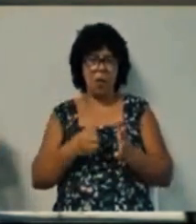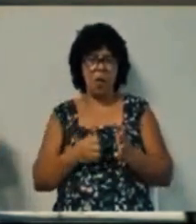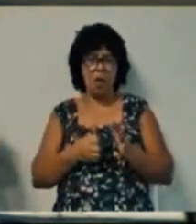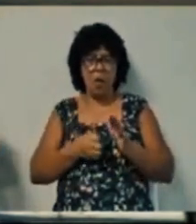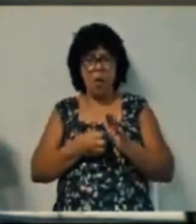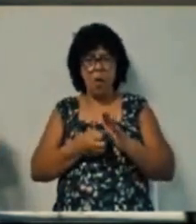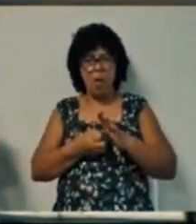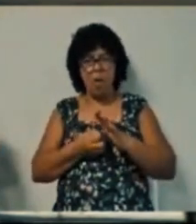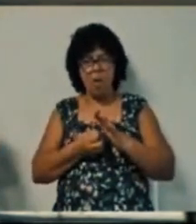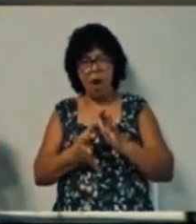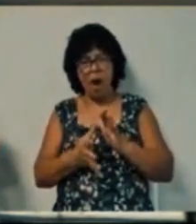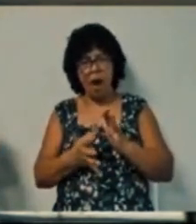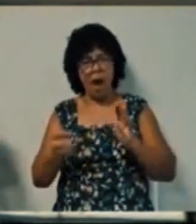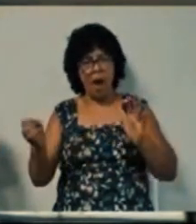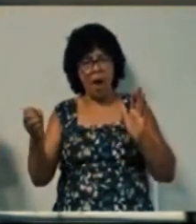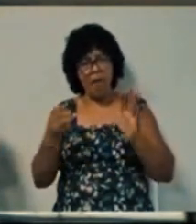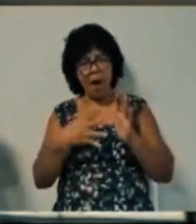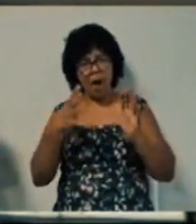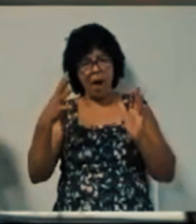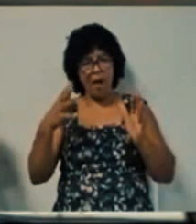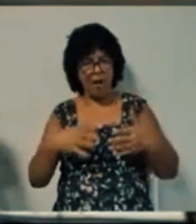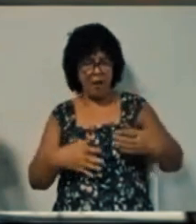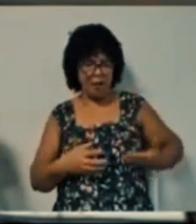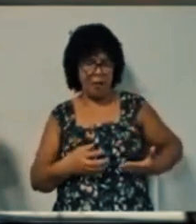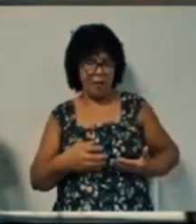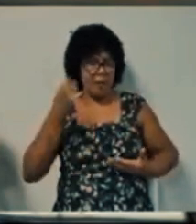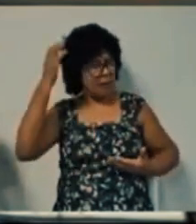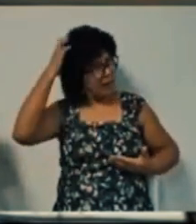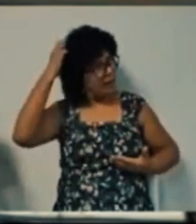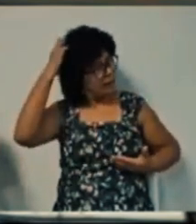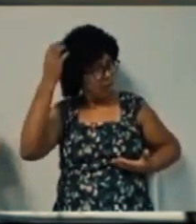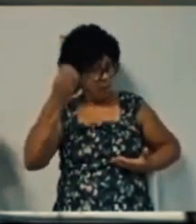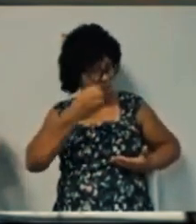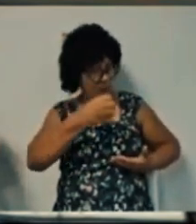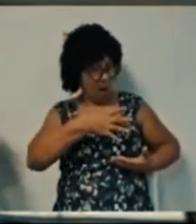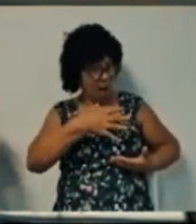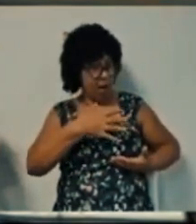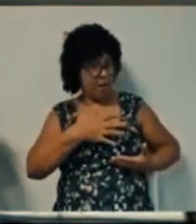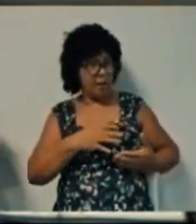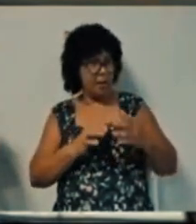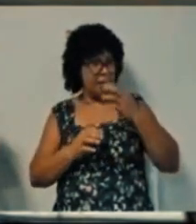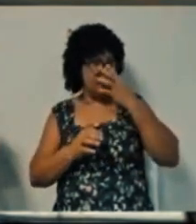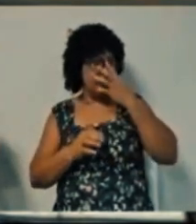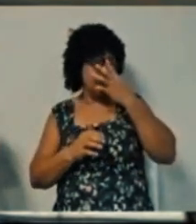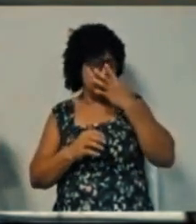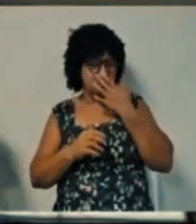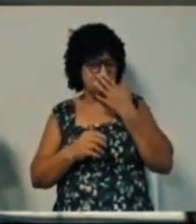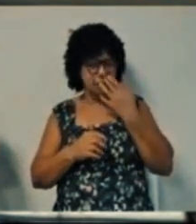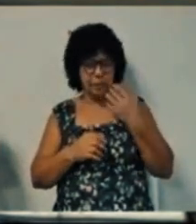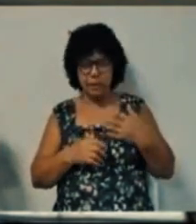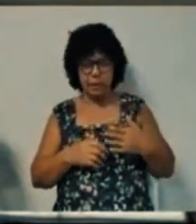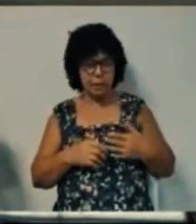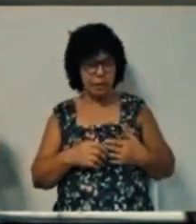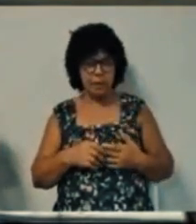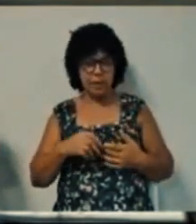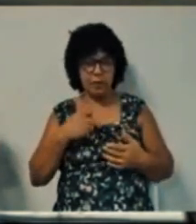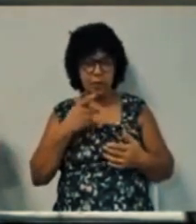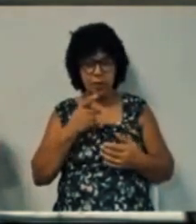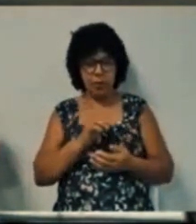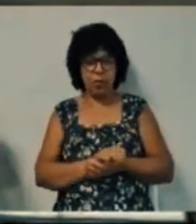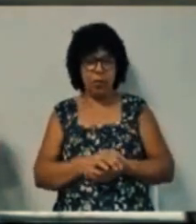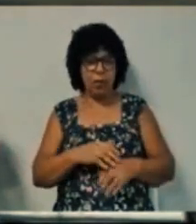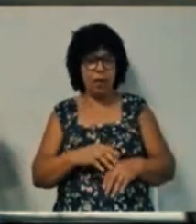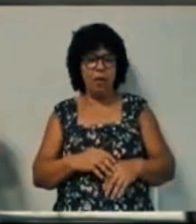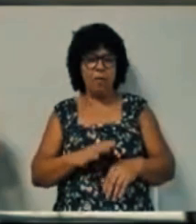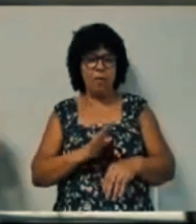olha a nova mamografia e a antiga, e ele disse, dona Cátia, não se incomode, nós vamos fazer mais